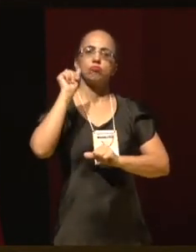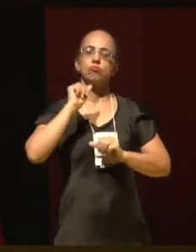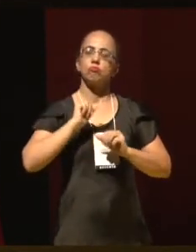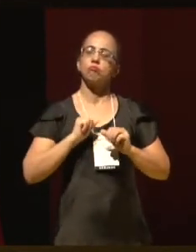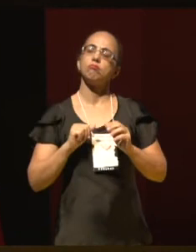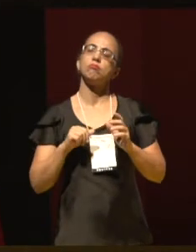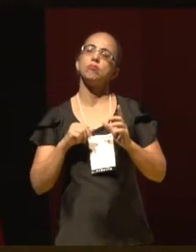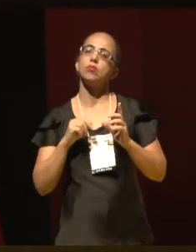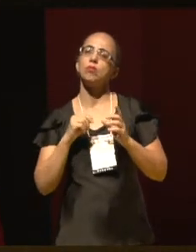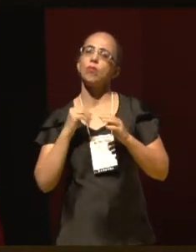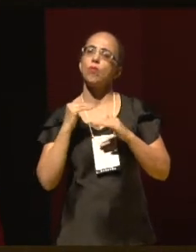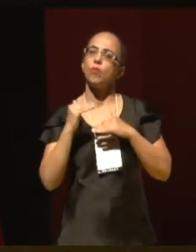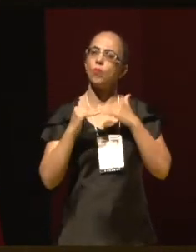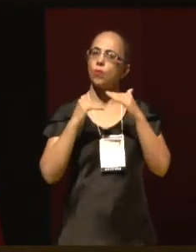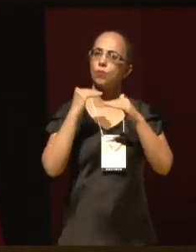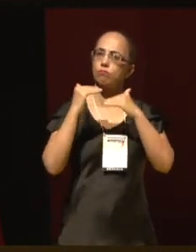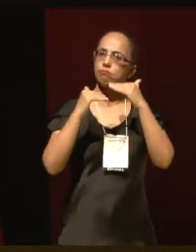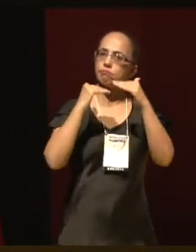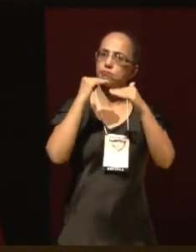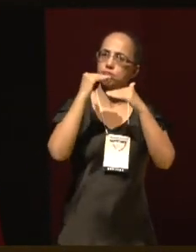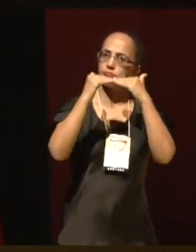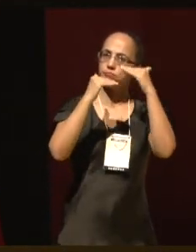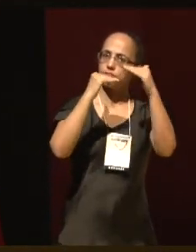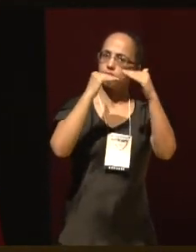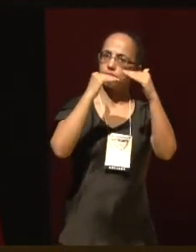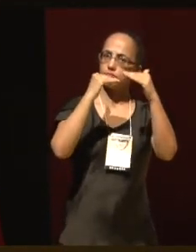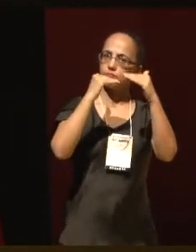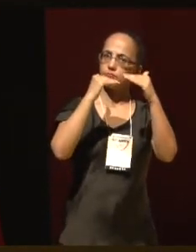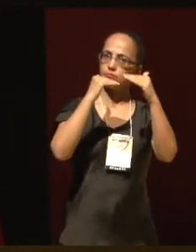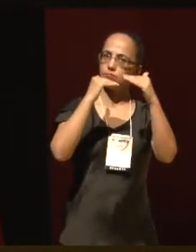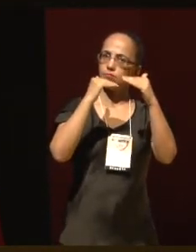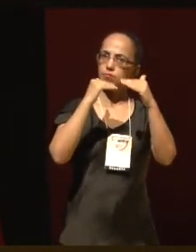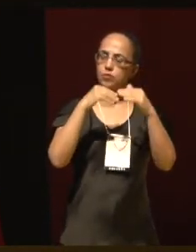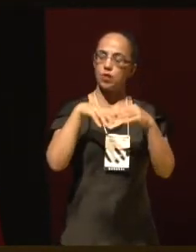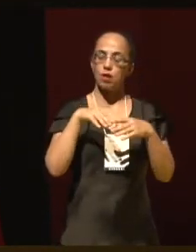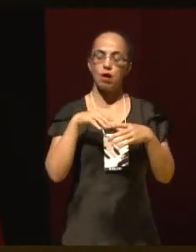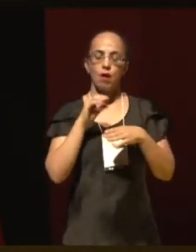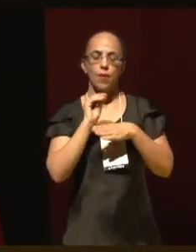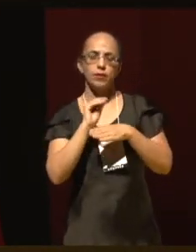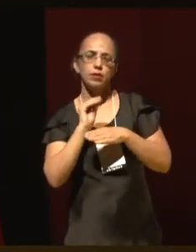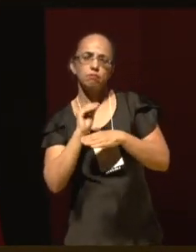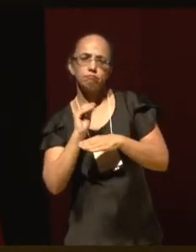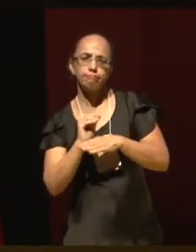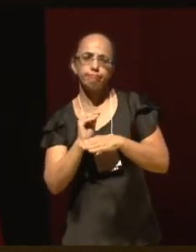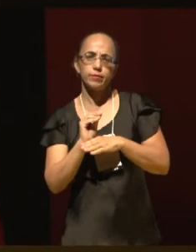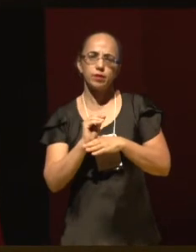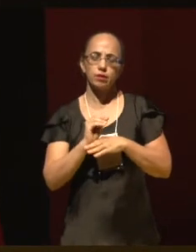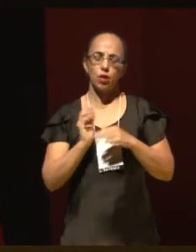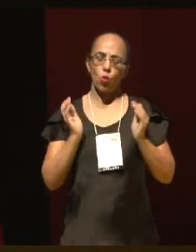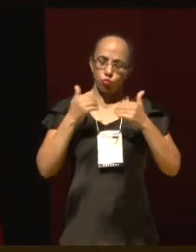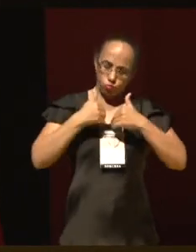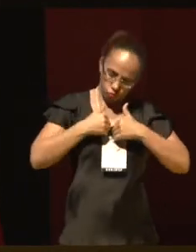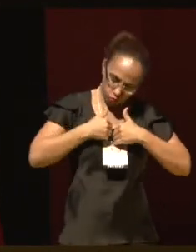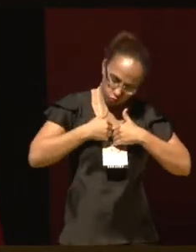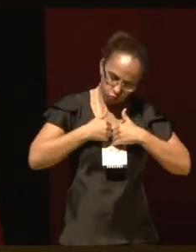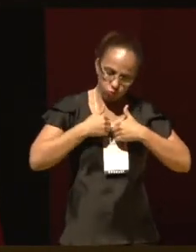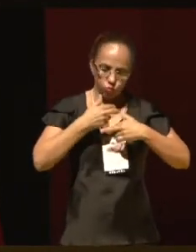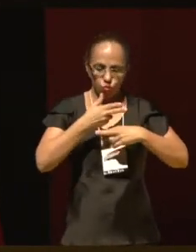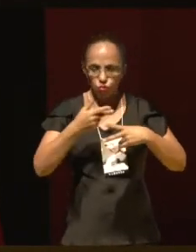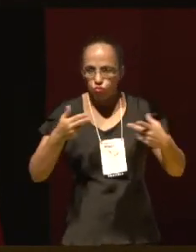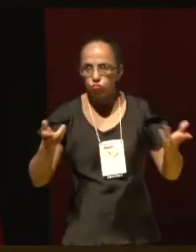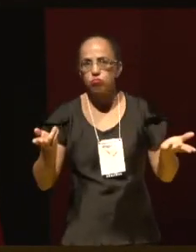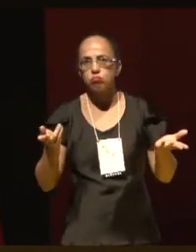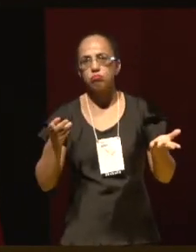O processo, sempre o processo para tratar um transtorno, vai ser ao